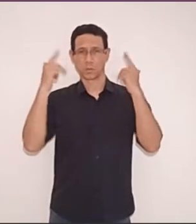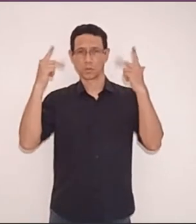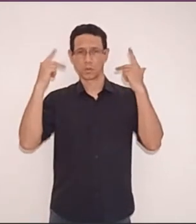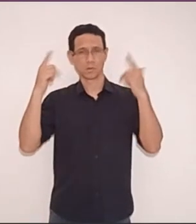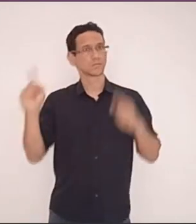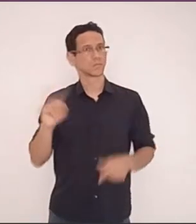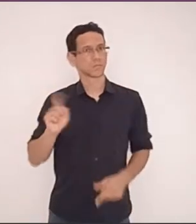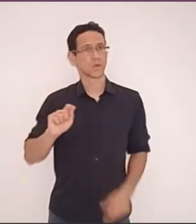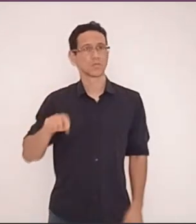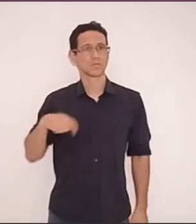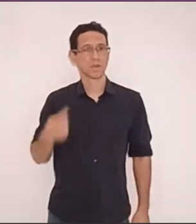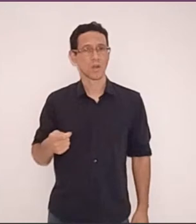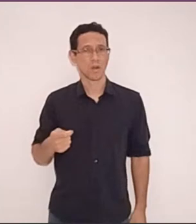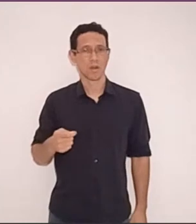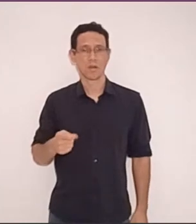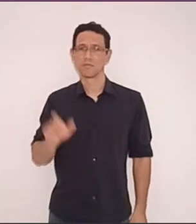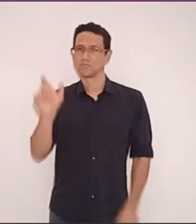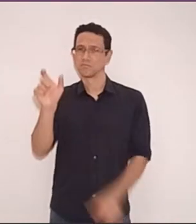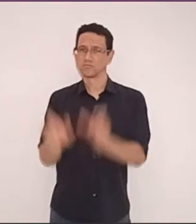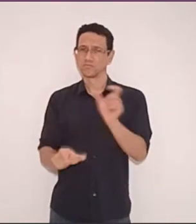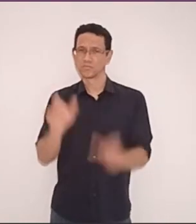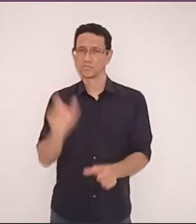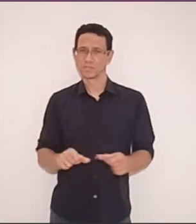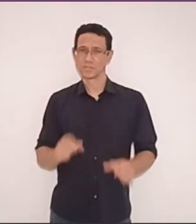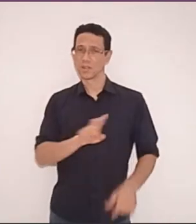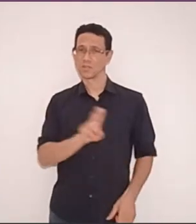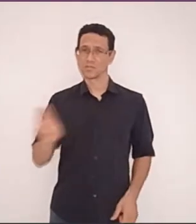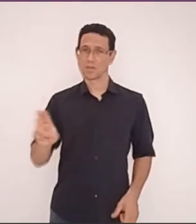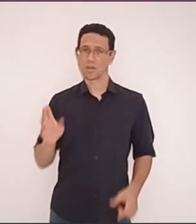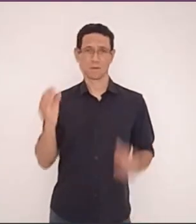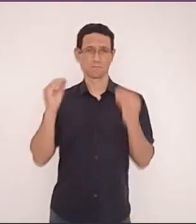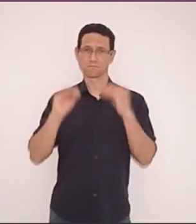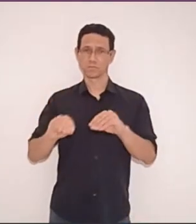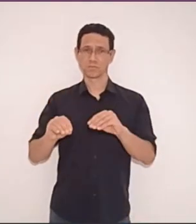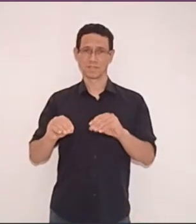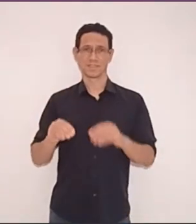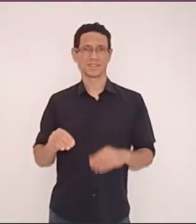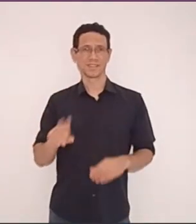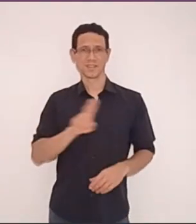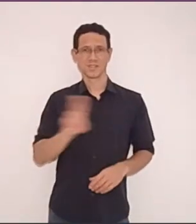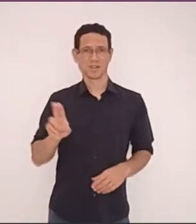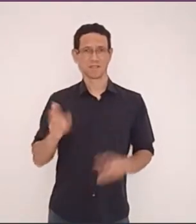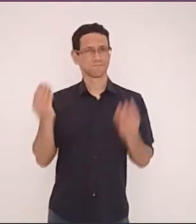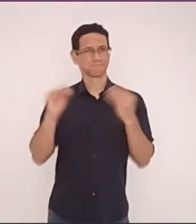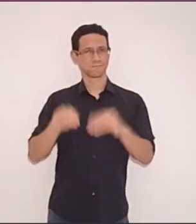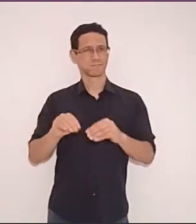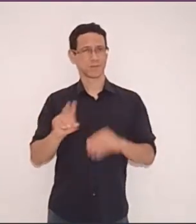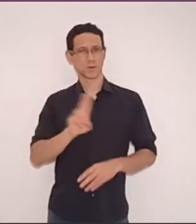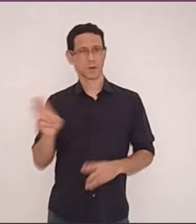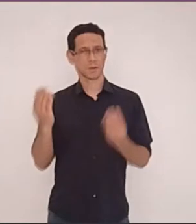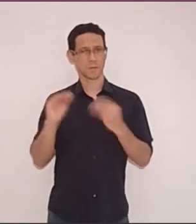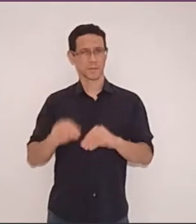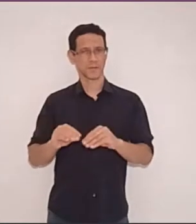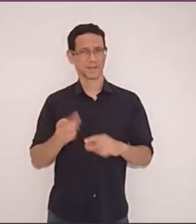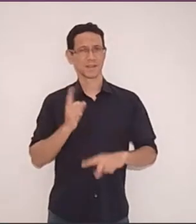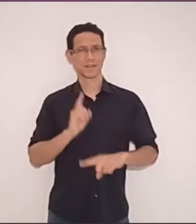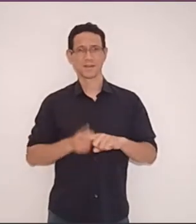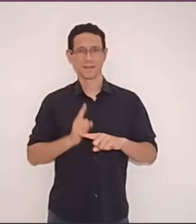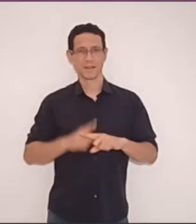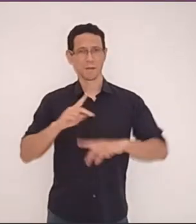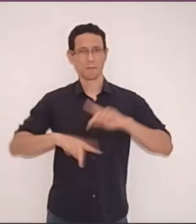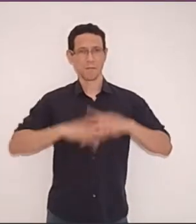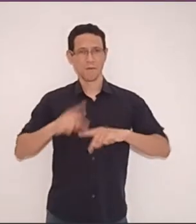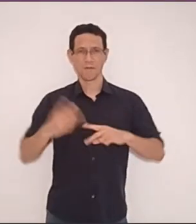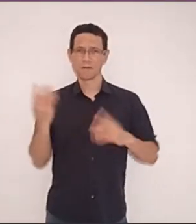os povos são águas de ar com água e a mãe já sim compreendi Tiago cheio do